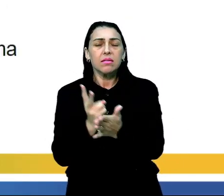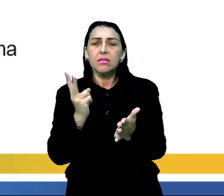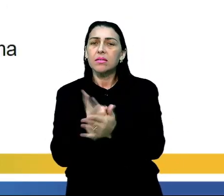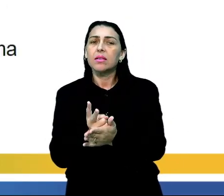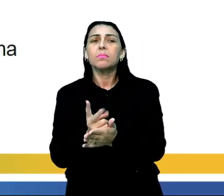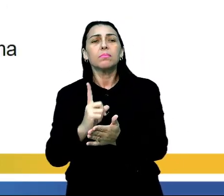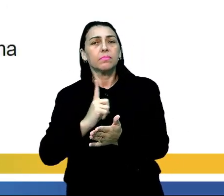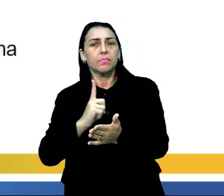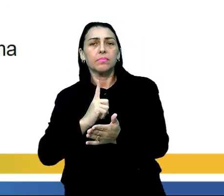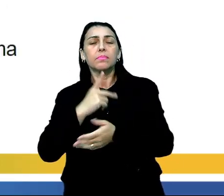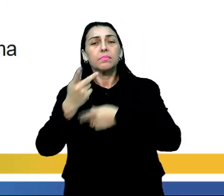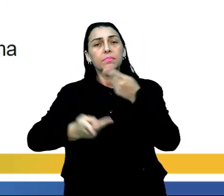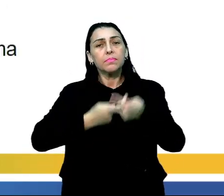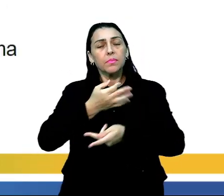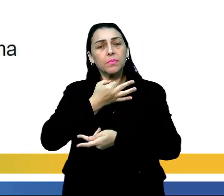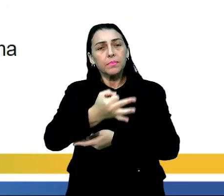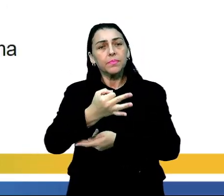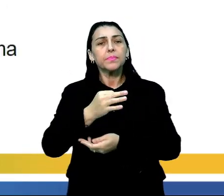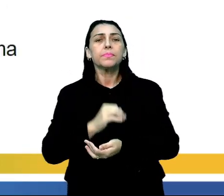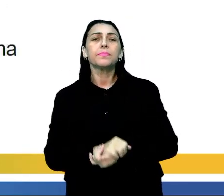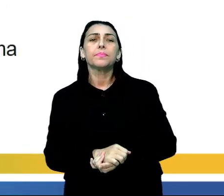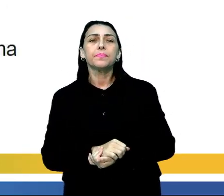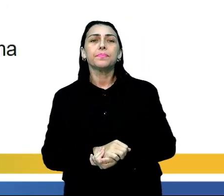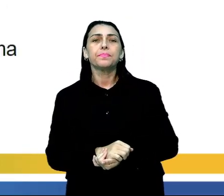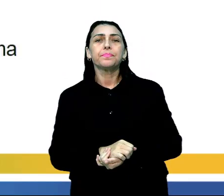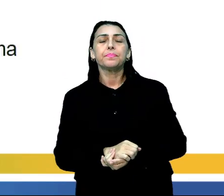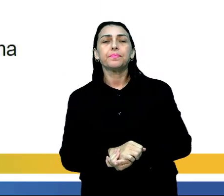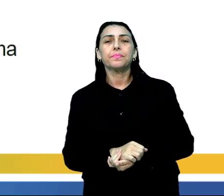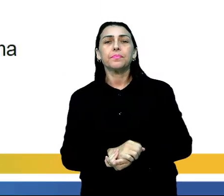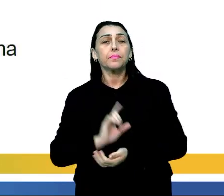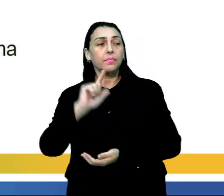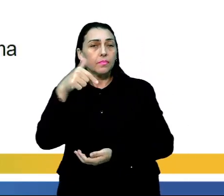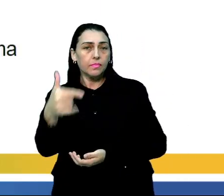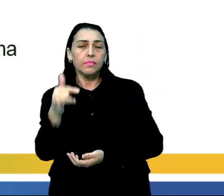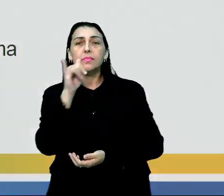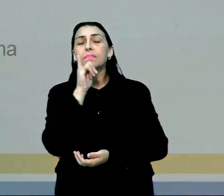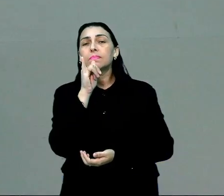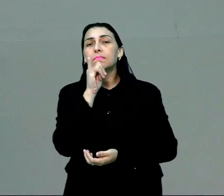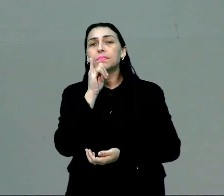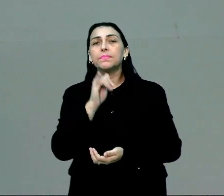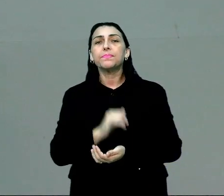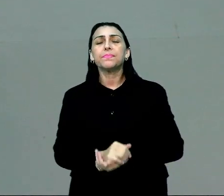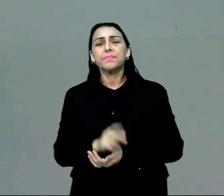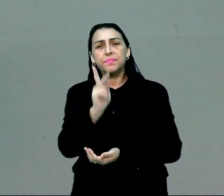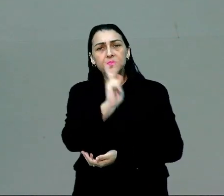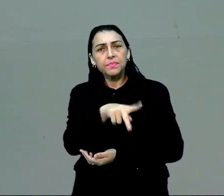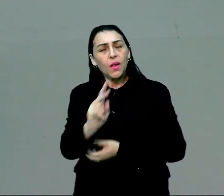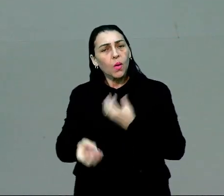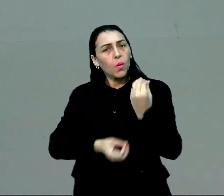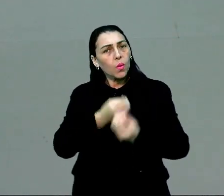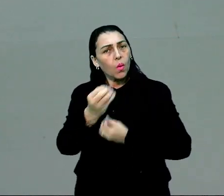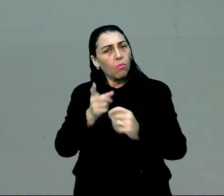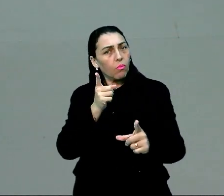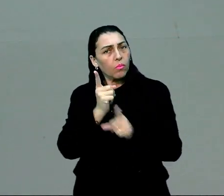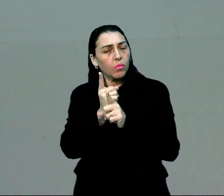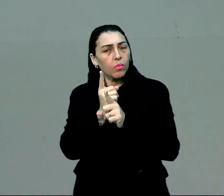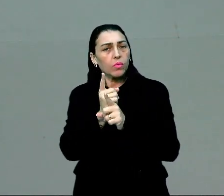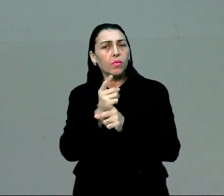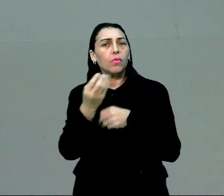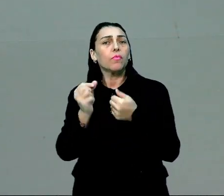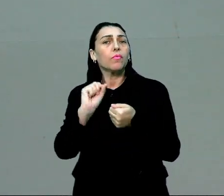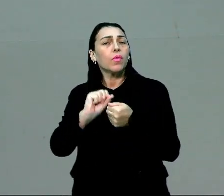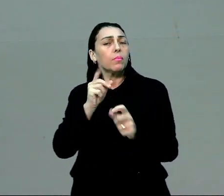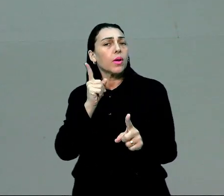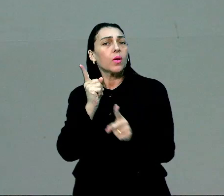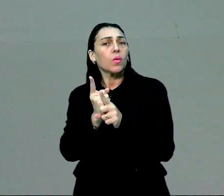alta. Então, vamos lá que nós temos aqui outros exemplos. Professora, como é que eu encontro assim? Como é que eu faço